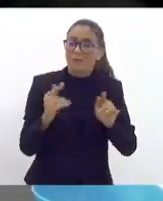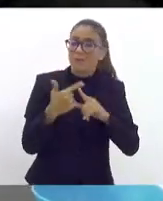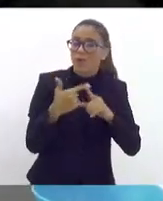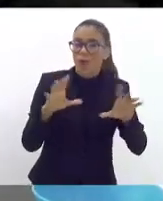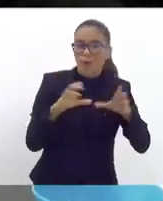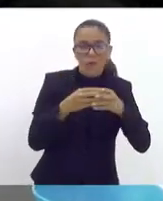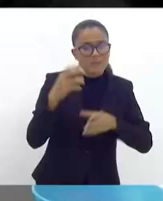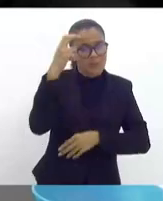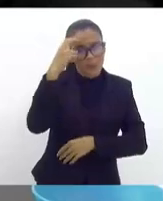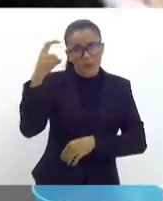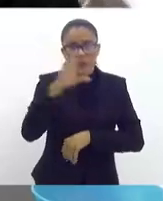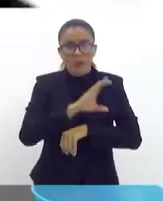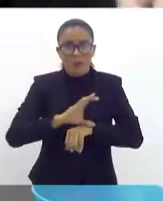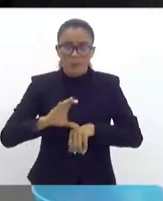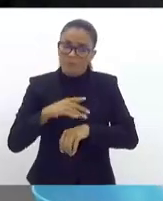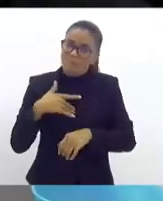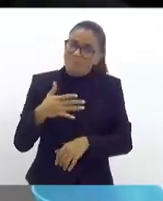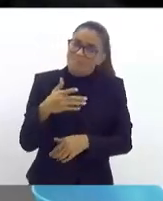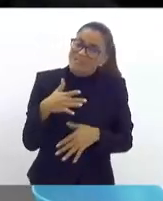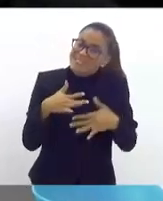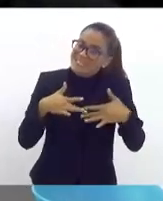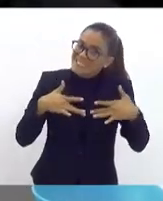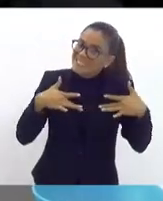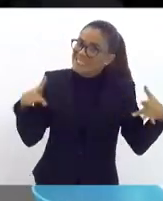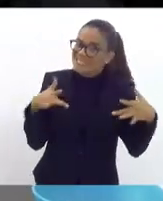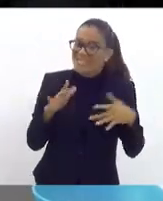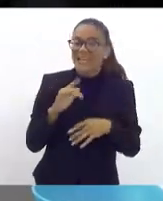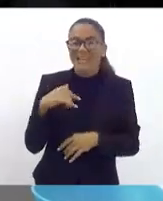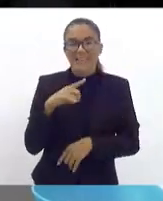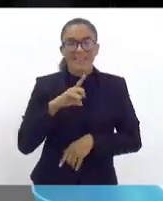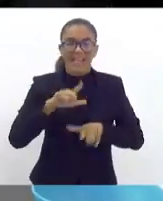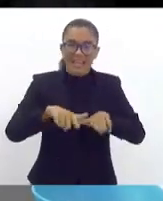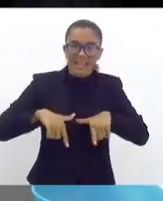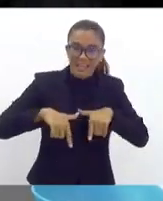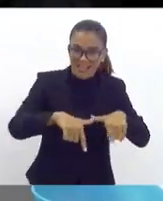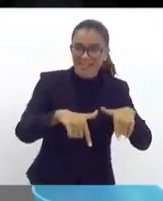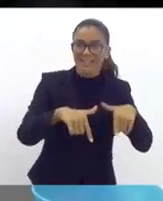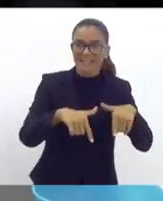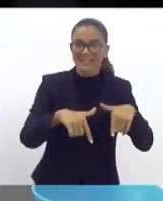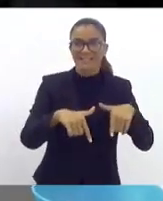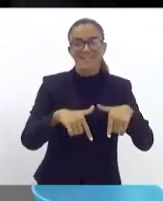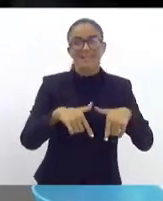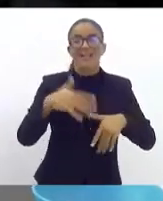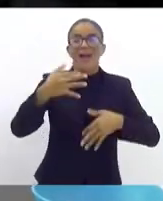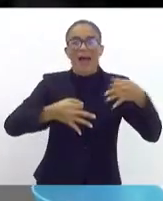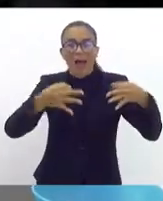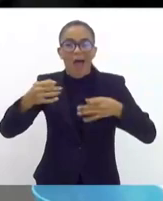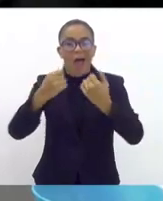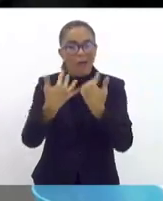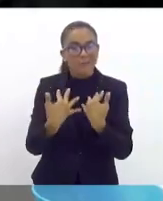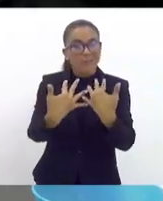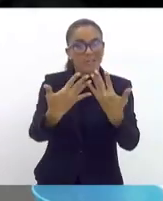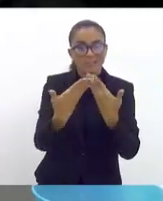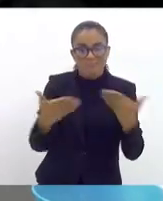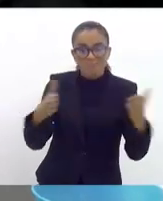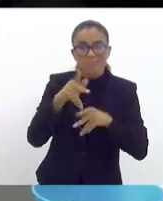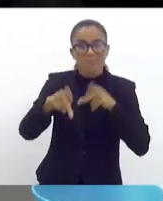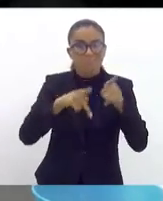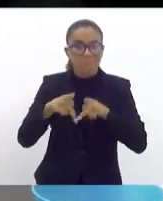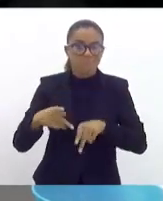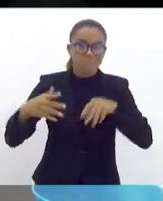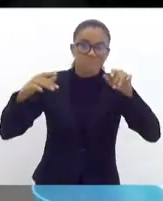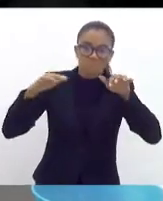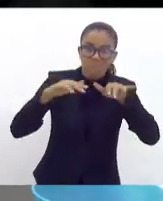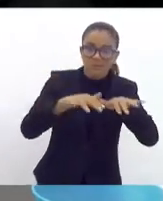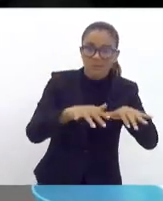Cultura moda achar parte tem realizado audiências públicas muito potentes